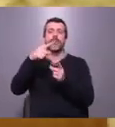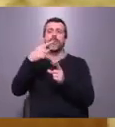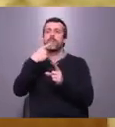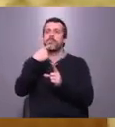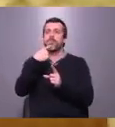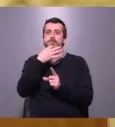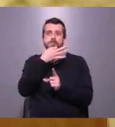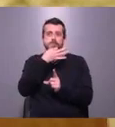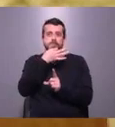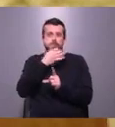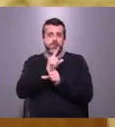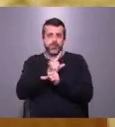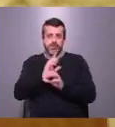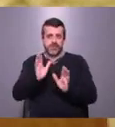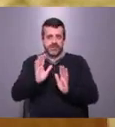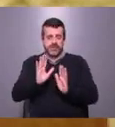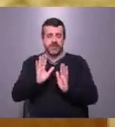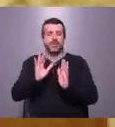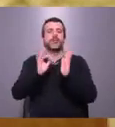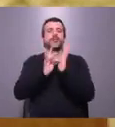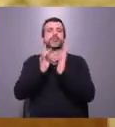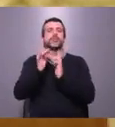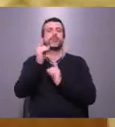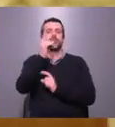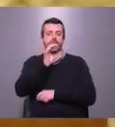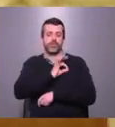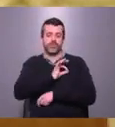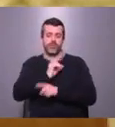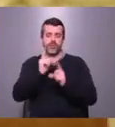e proclama que Jesus Cristo é o Senhor.